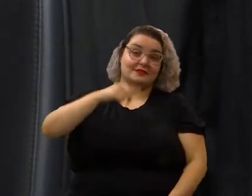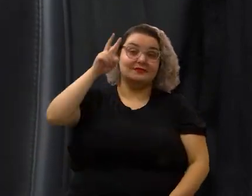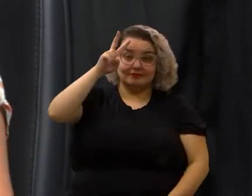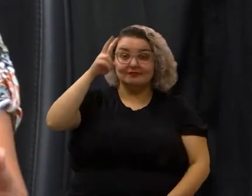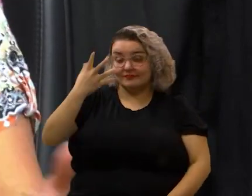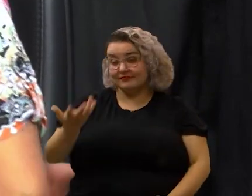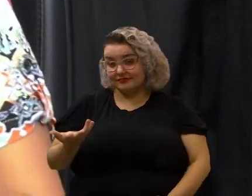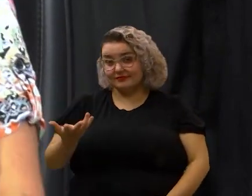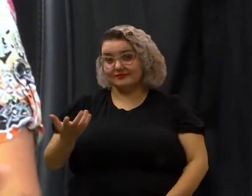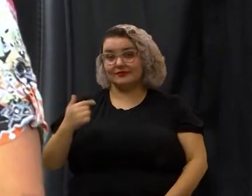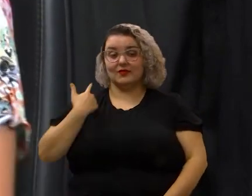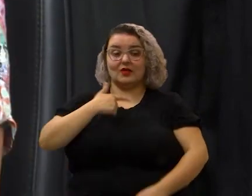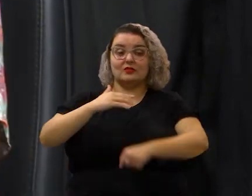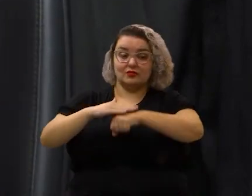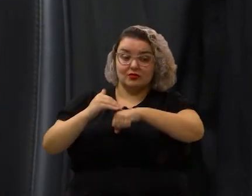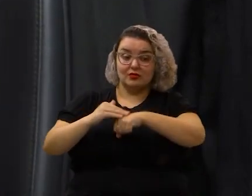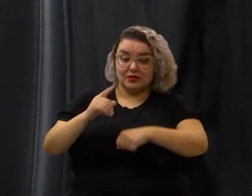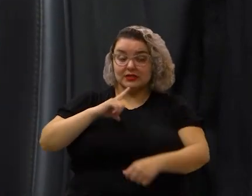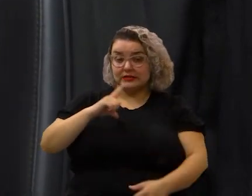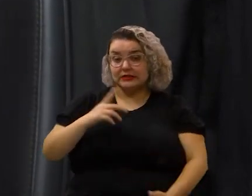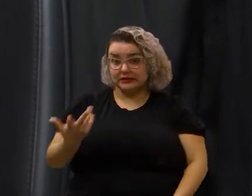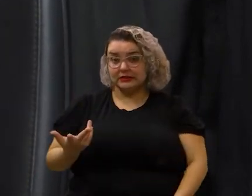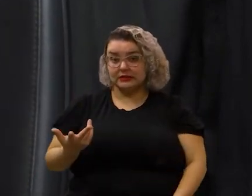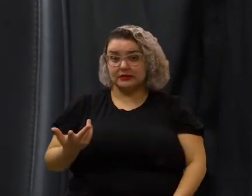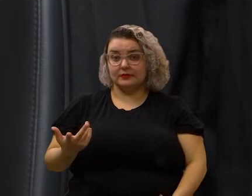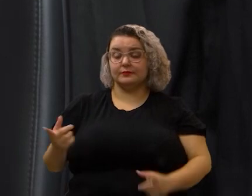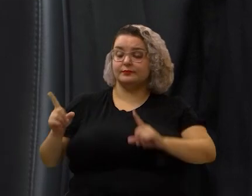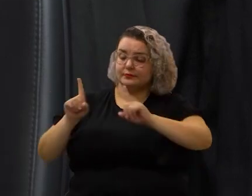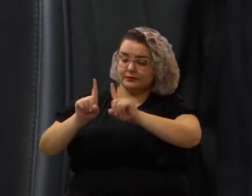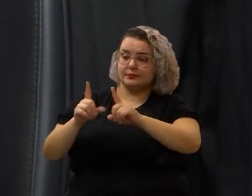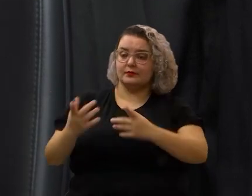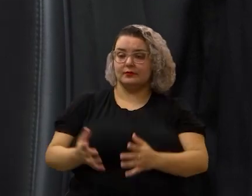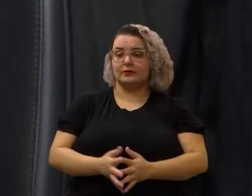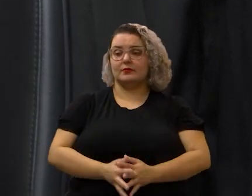o nosso histórico e o nosso carinho que nós temos entre